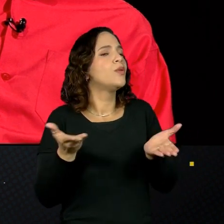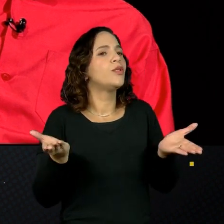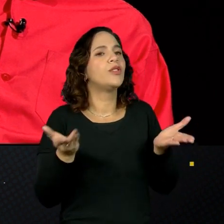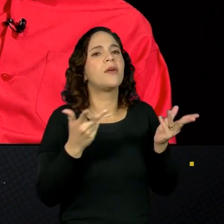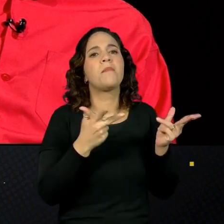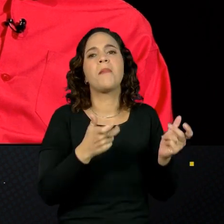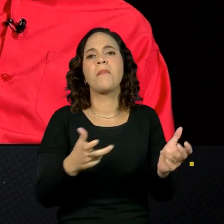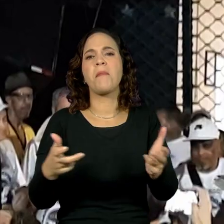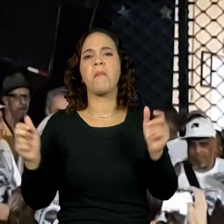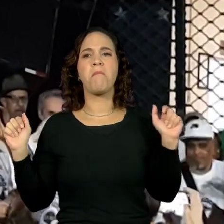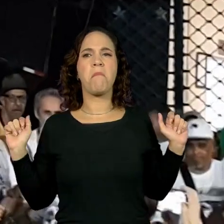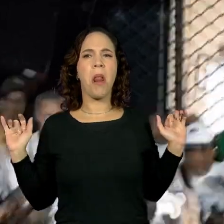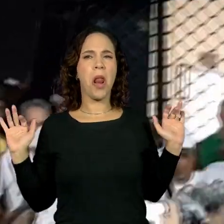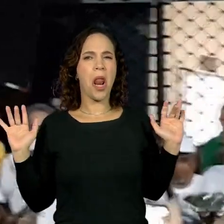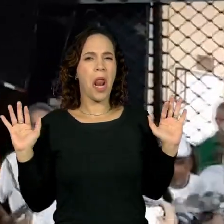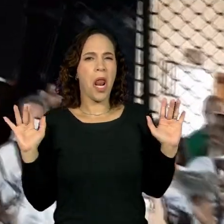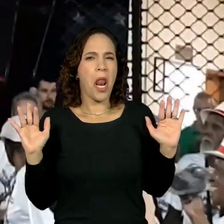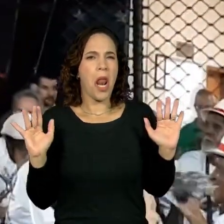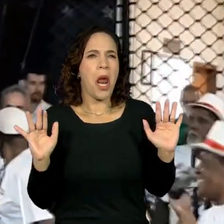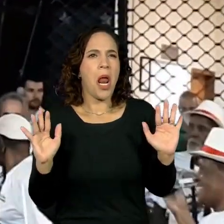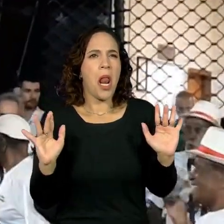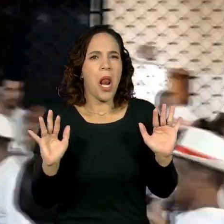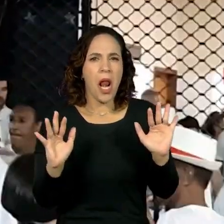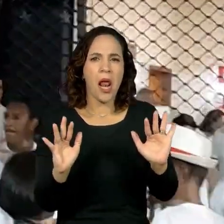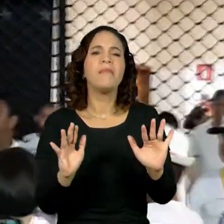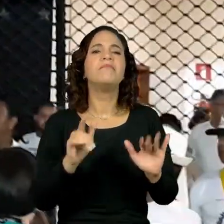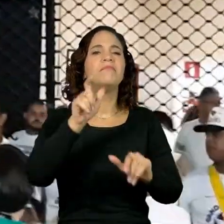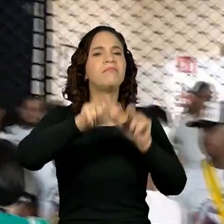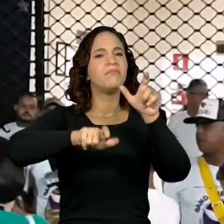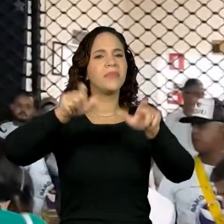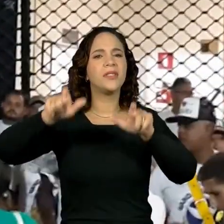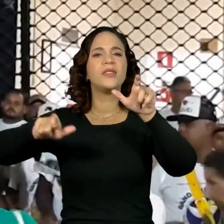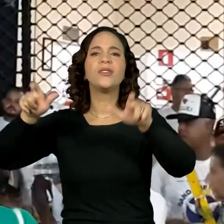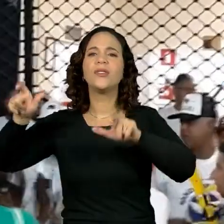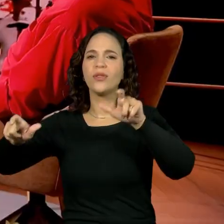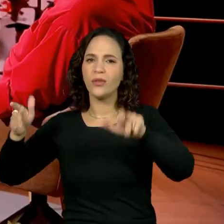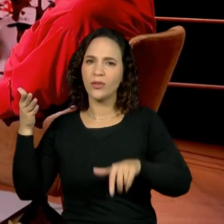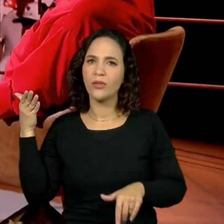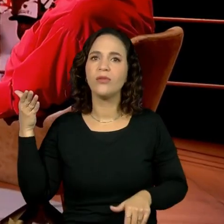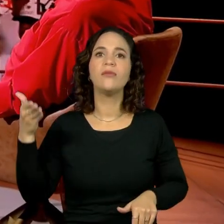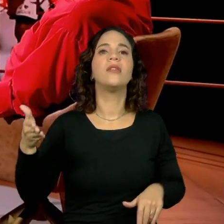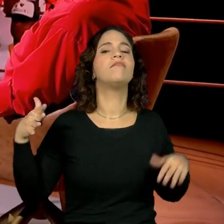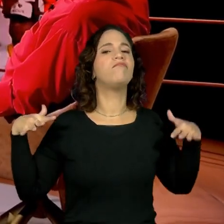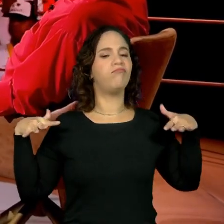uma multidão de foliões. É isso aí.